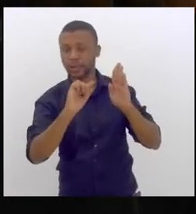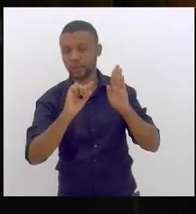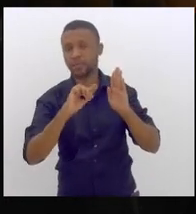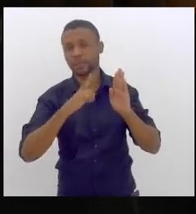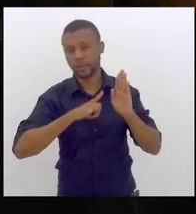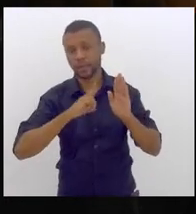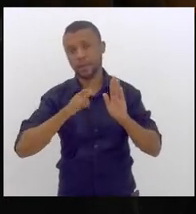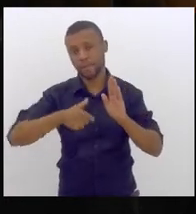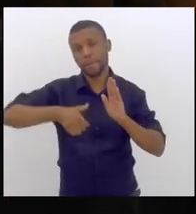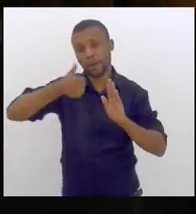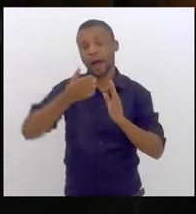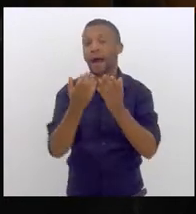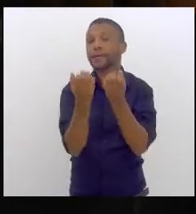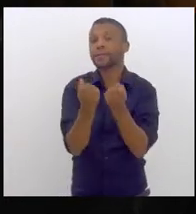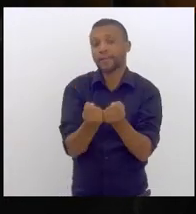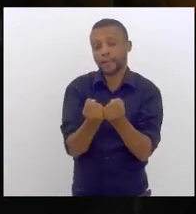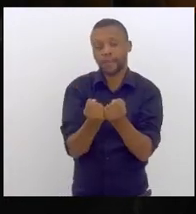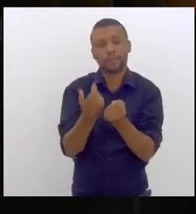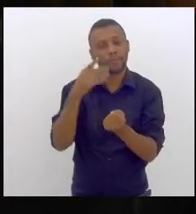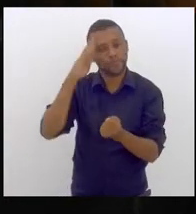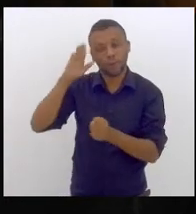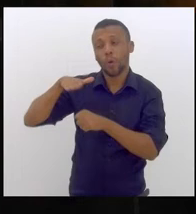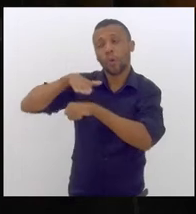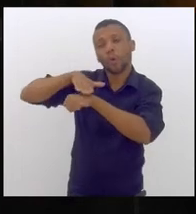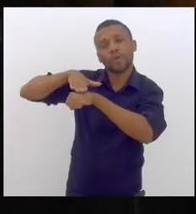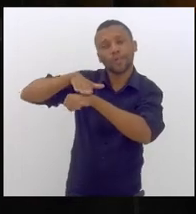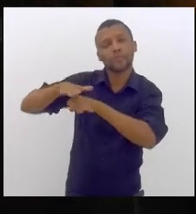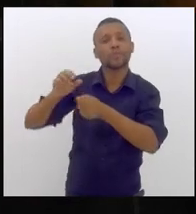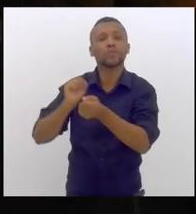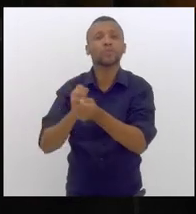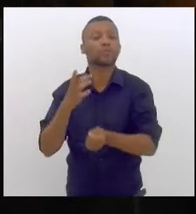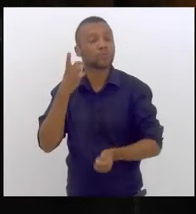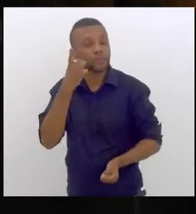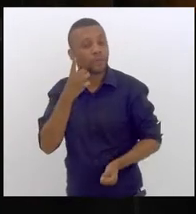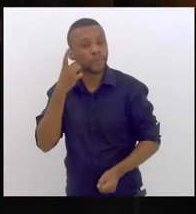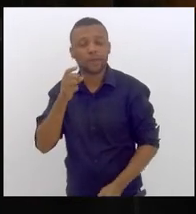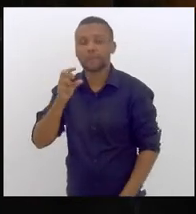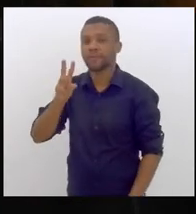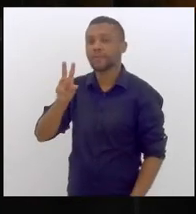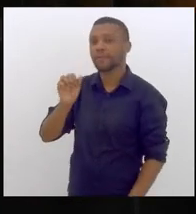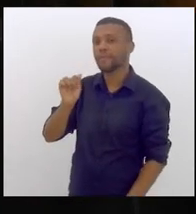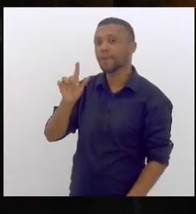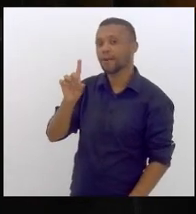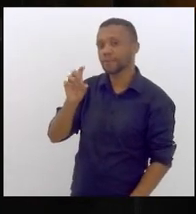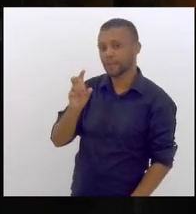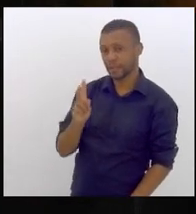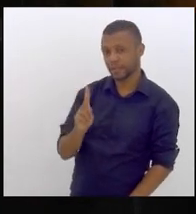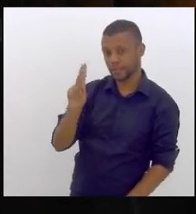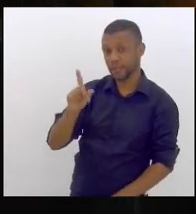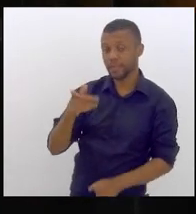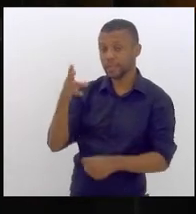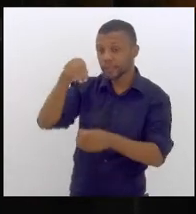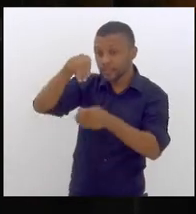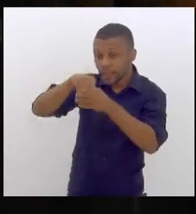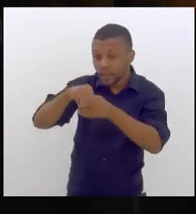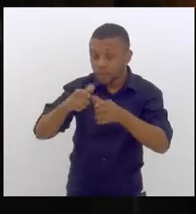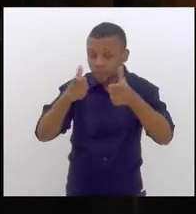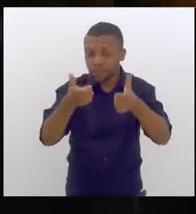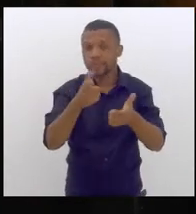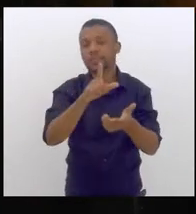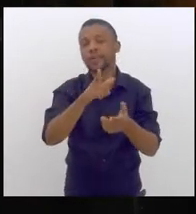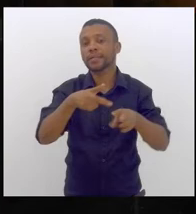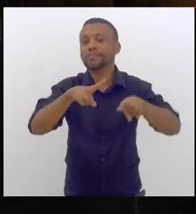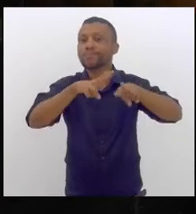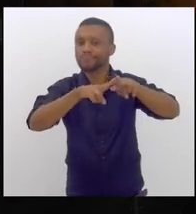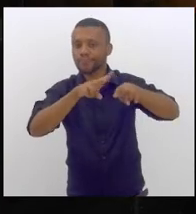acolhida. Inclusive, falava com o deputado Valdec sobre isso, para que essas bibliotecas dentro do sistema de privação de